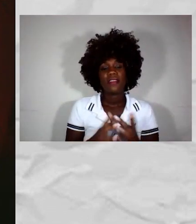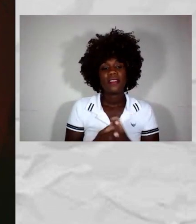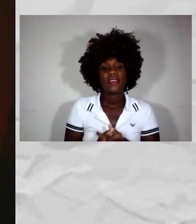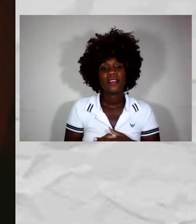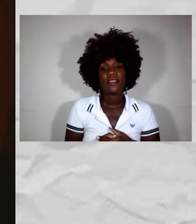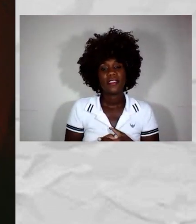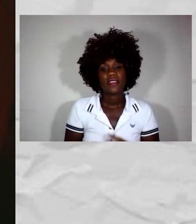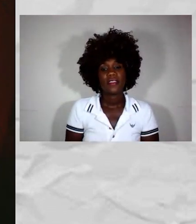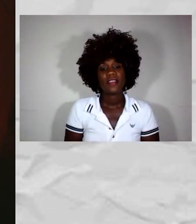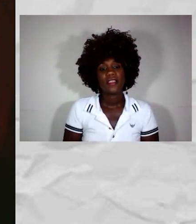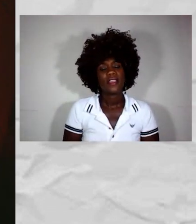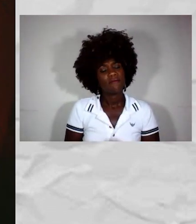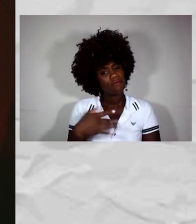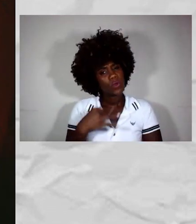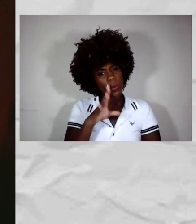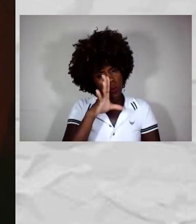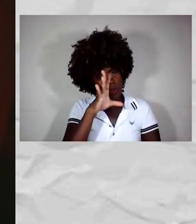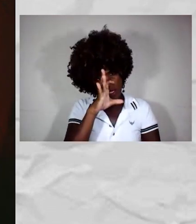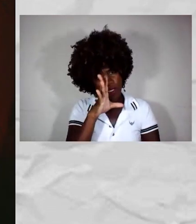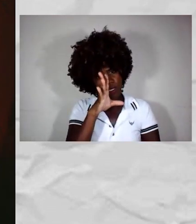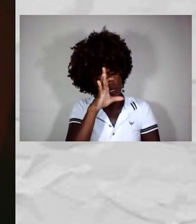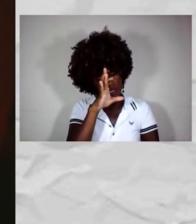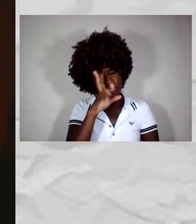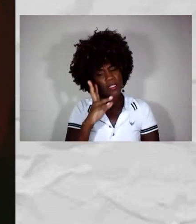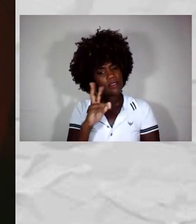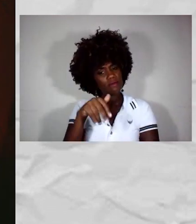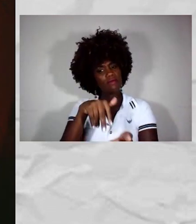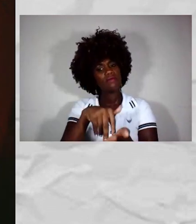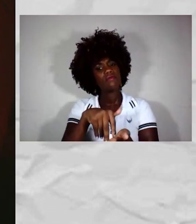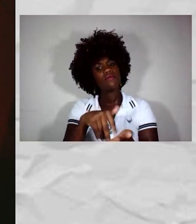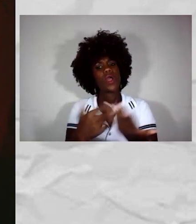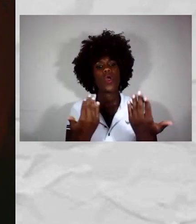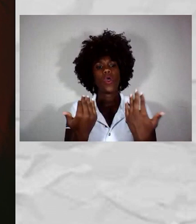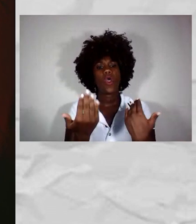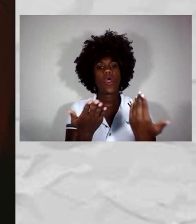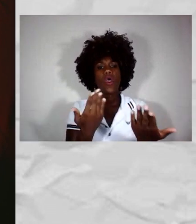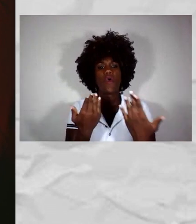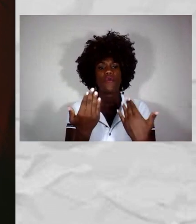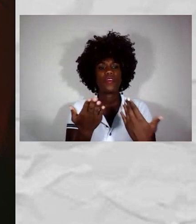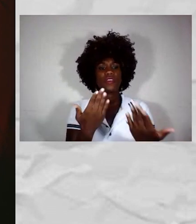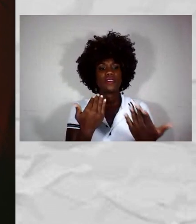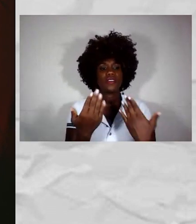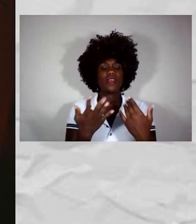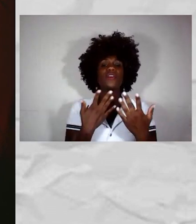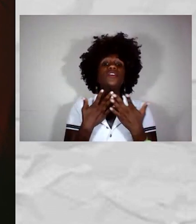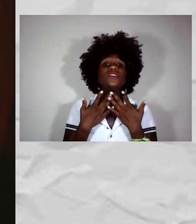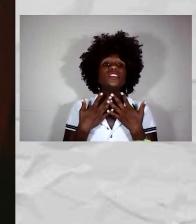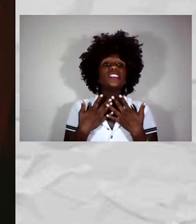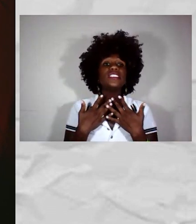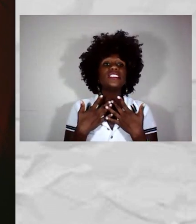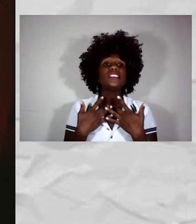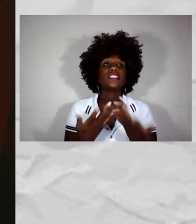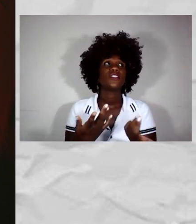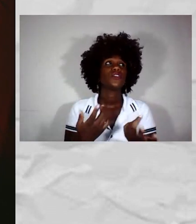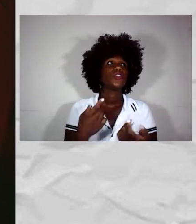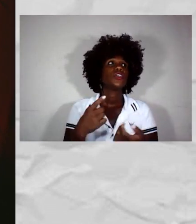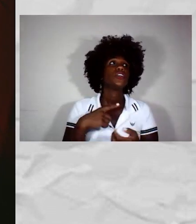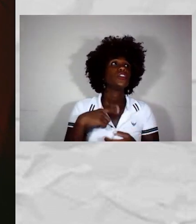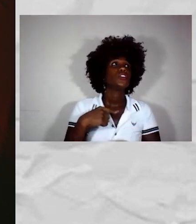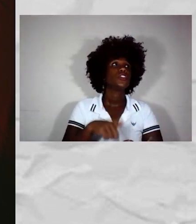com resistência, com resiliência, conversar com o desejo de um tempo